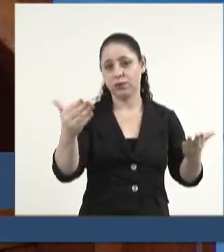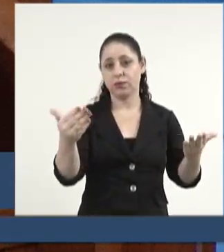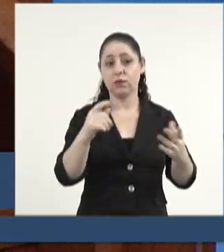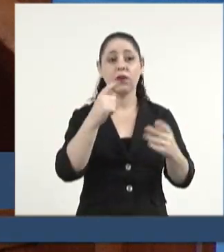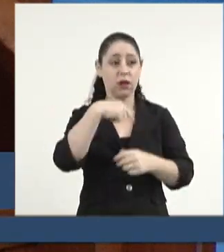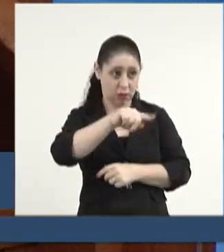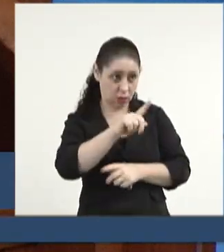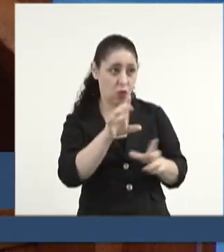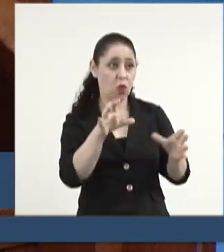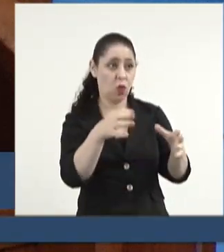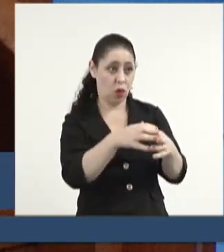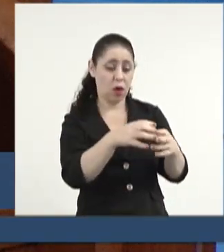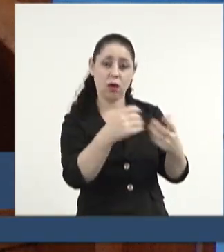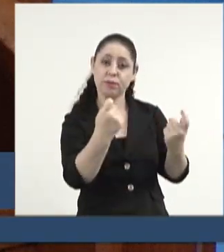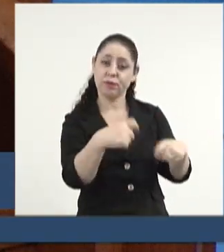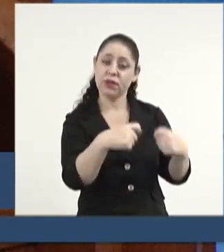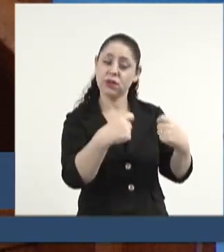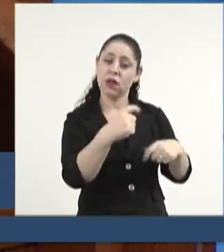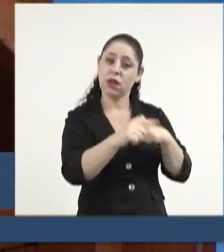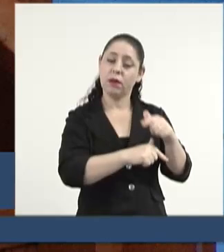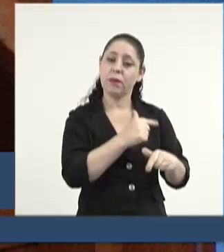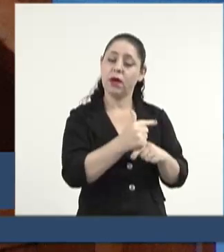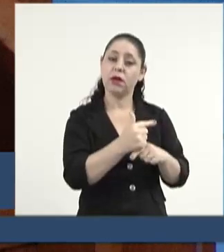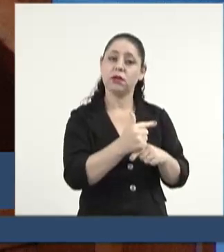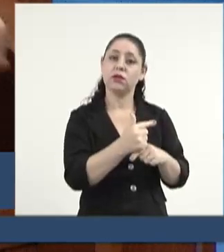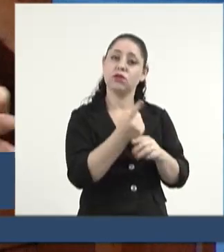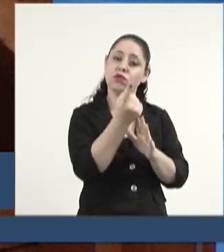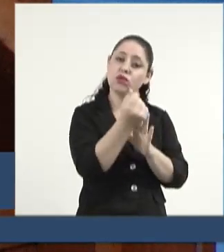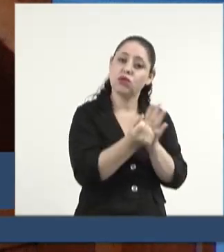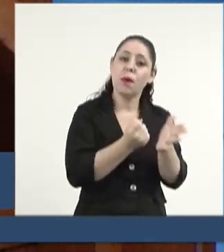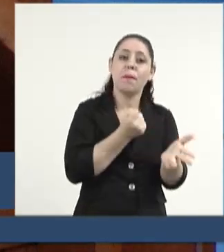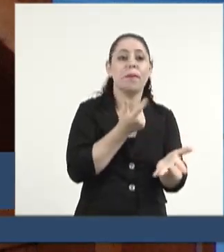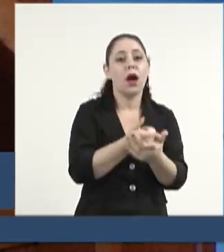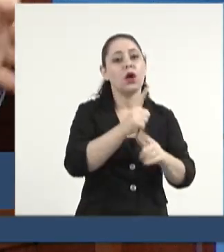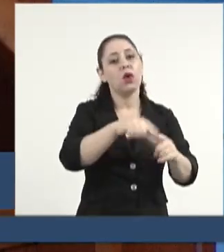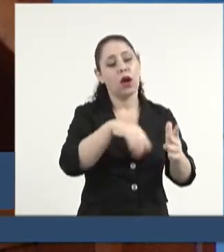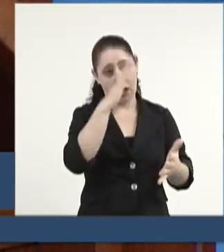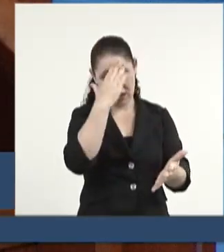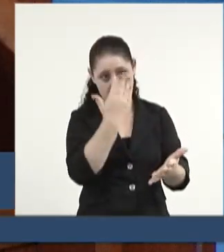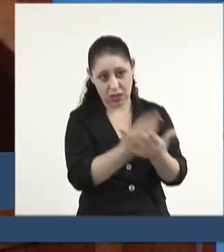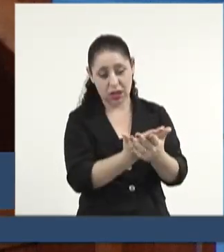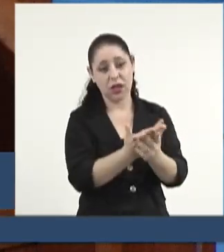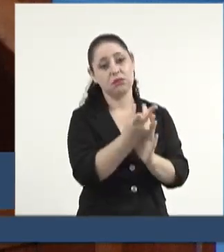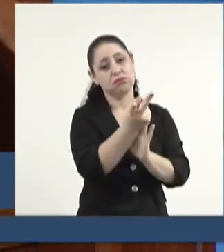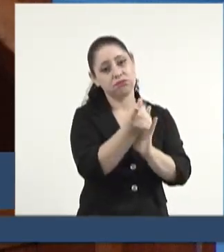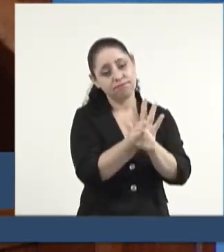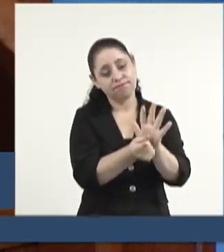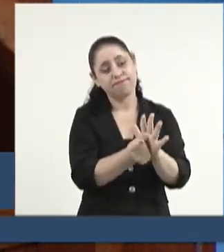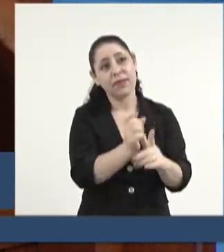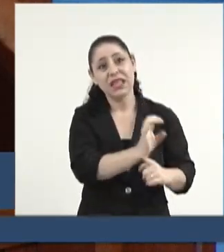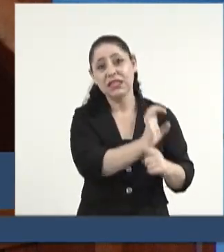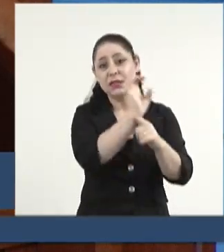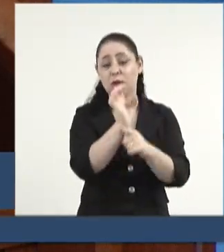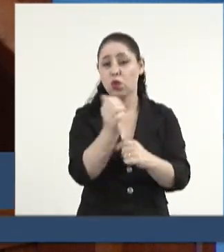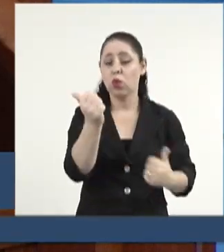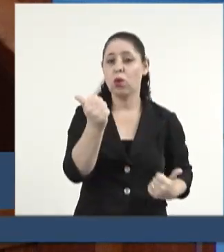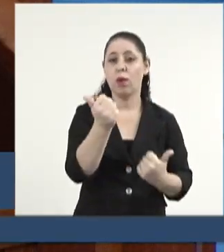precisam. Né, aqueles que estão na atividade, que investiram, que acreditaram, que depositaram as suas esperanças